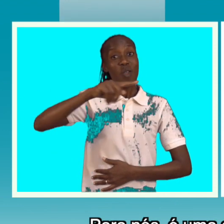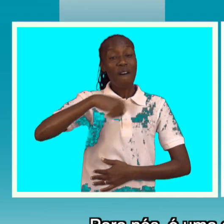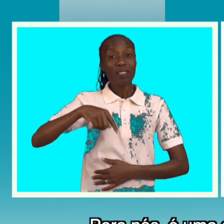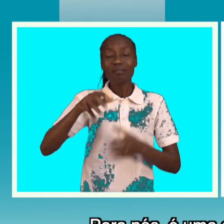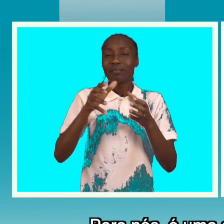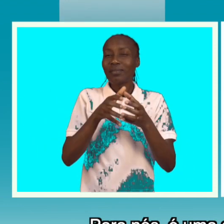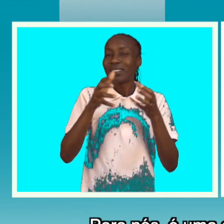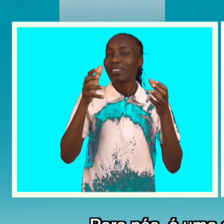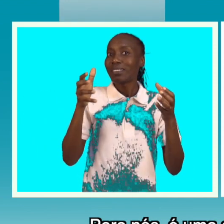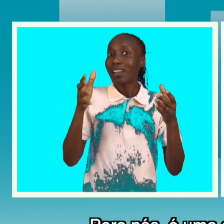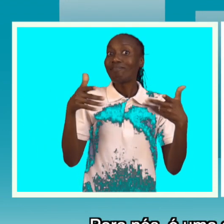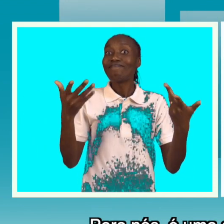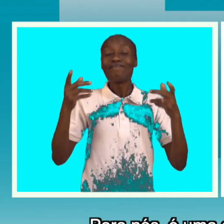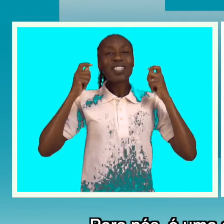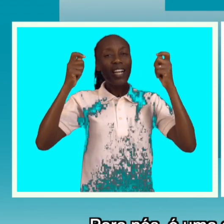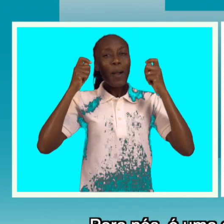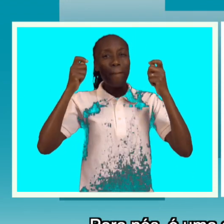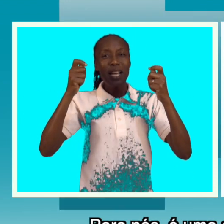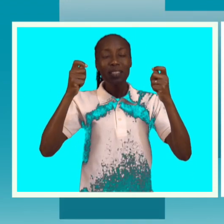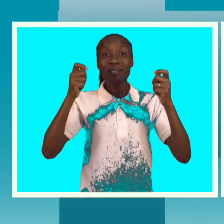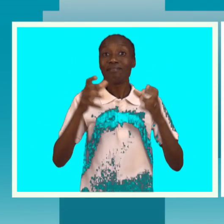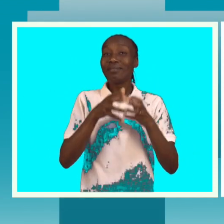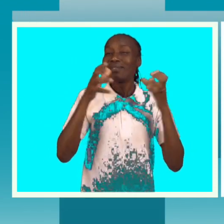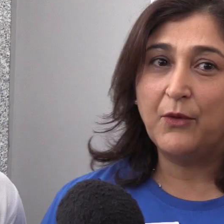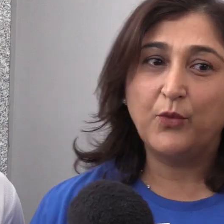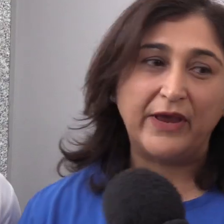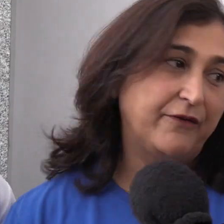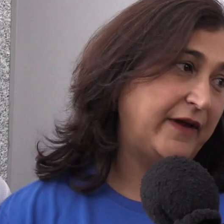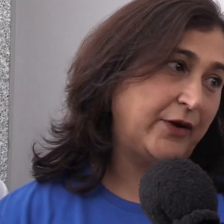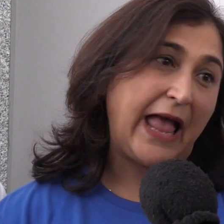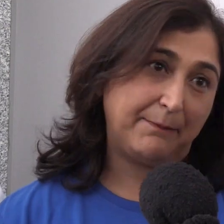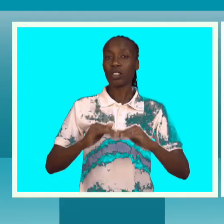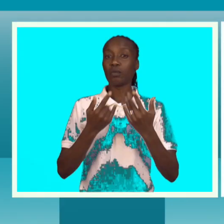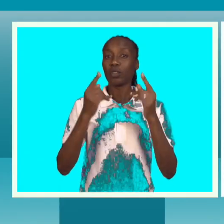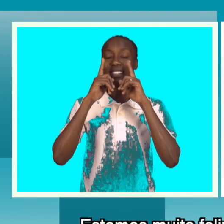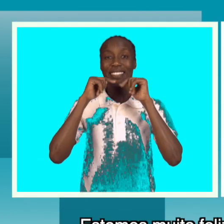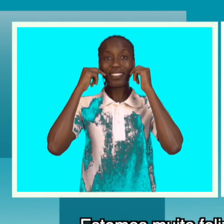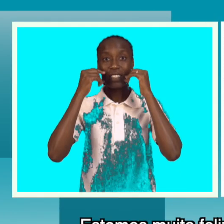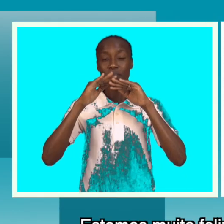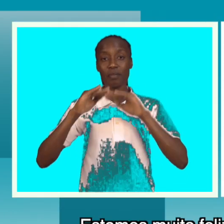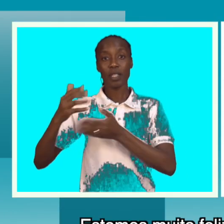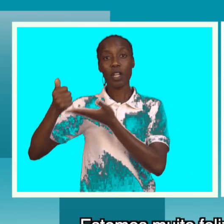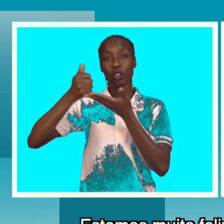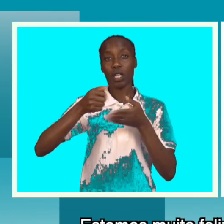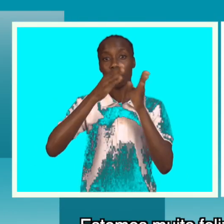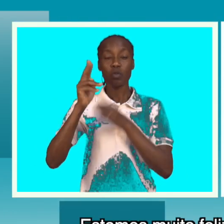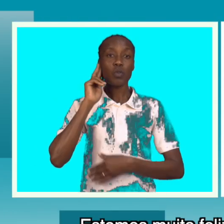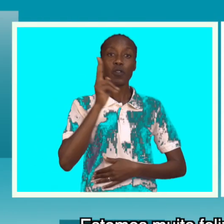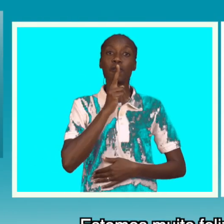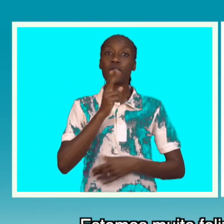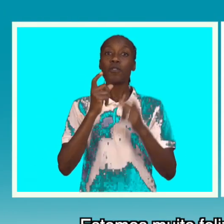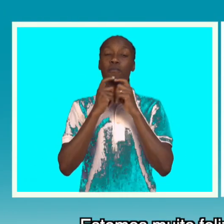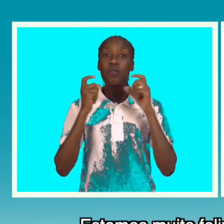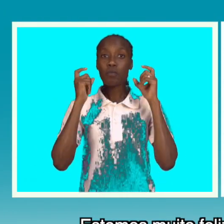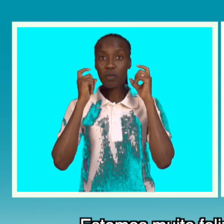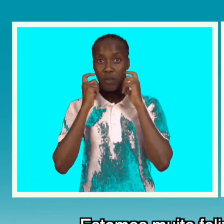campanha, uma campanha de muito grande impacto. Estamos muito felizes por ajudar